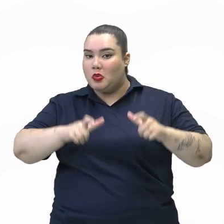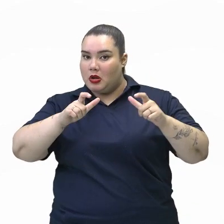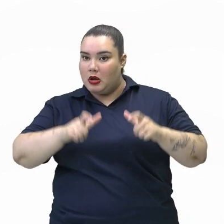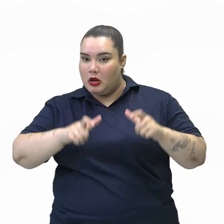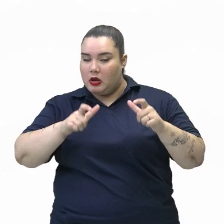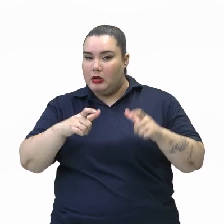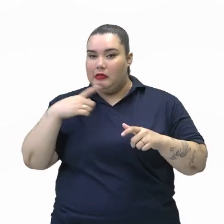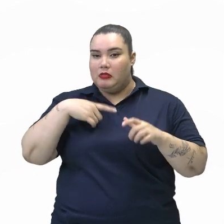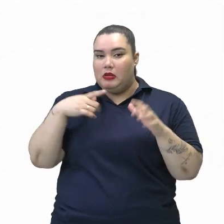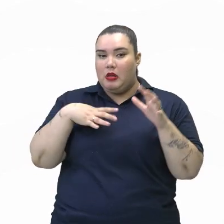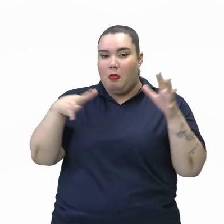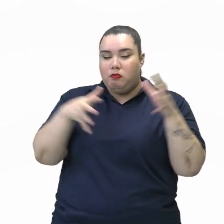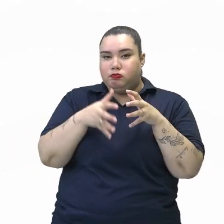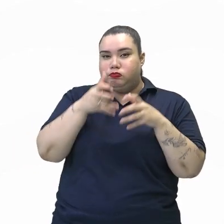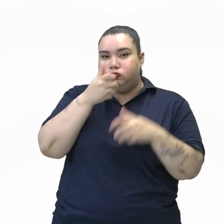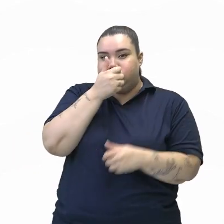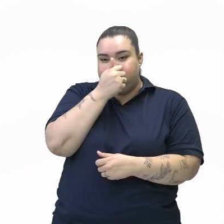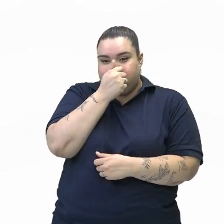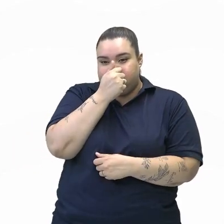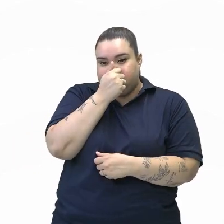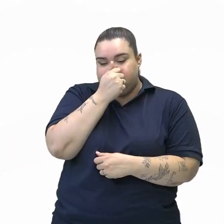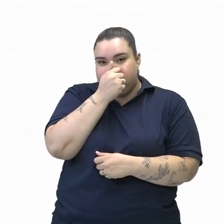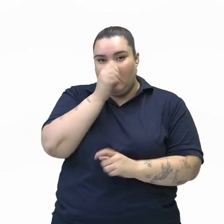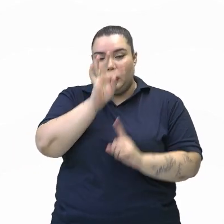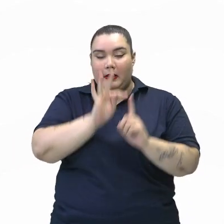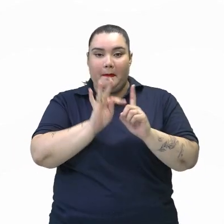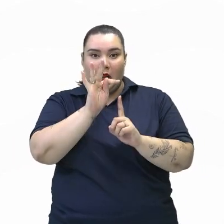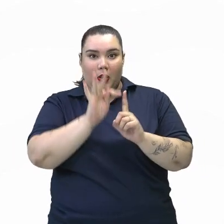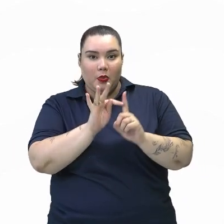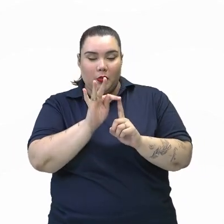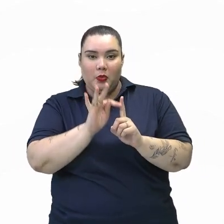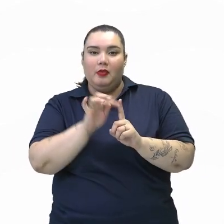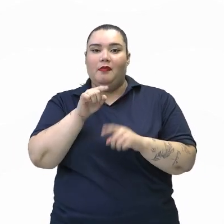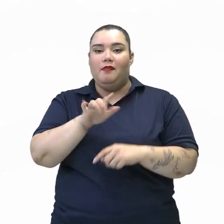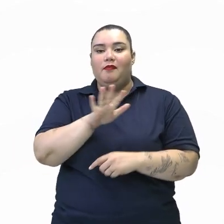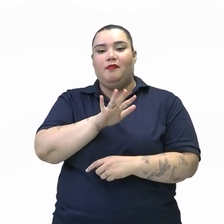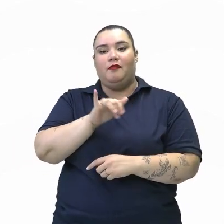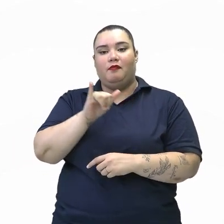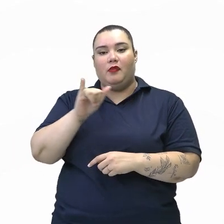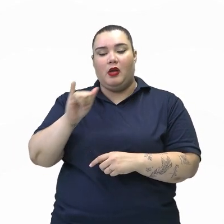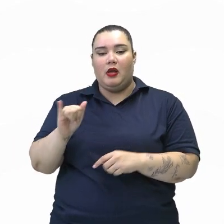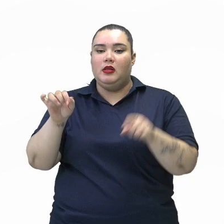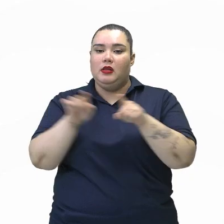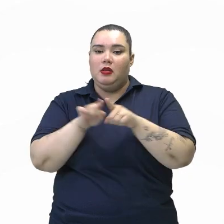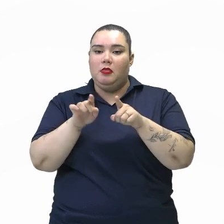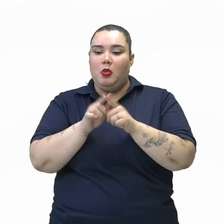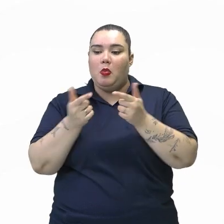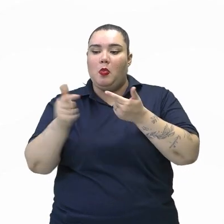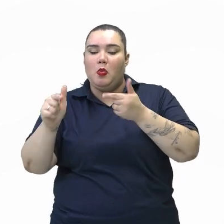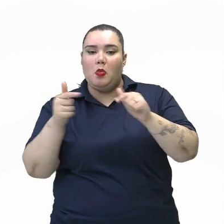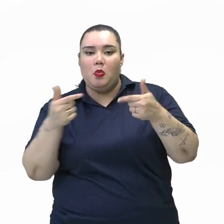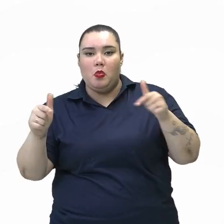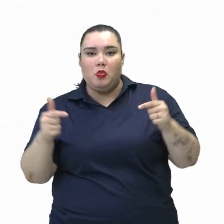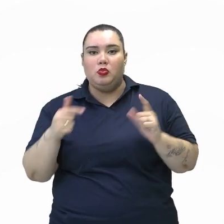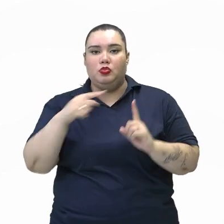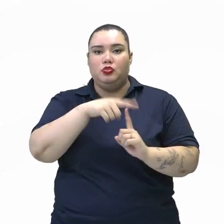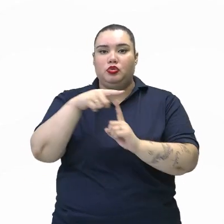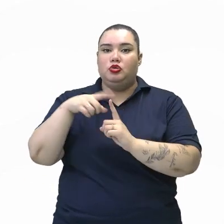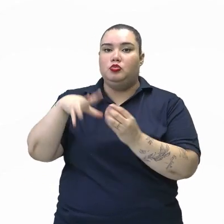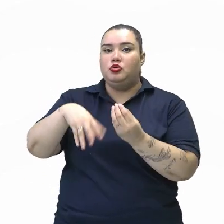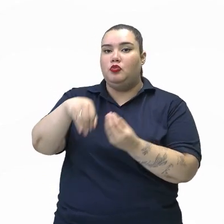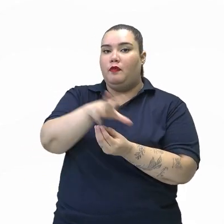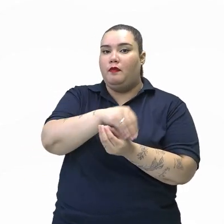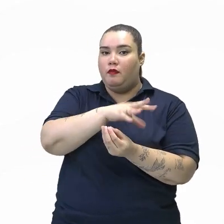com bastante umidade, com uma certa temperatura, ele vai ser abrigo também de outros indivíduos, de outros tipos de